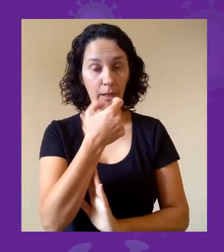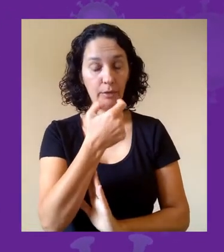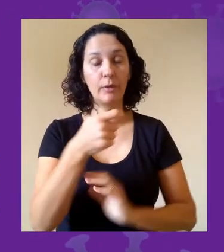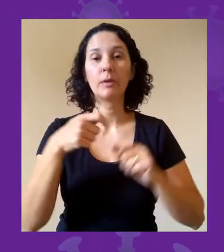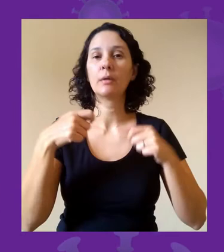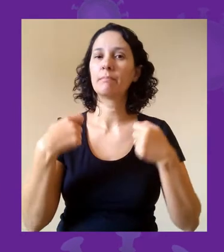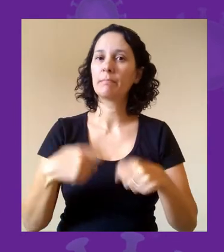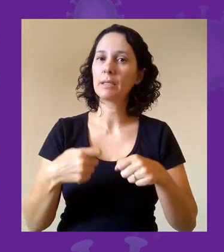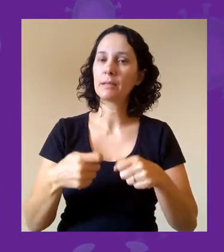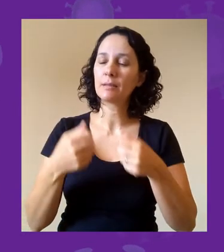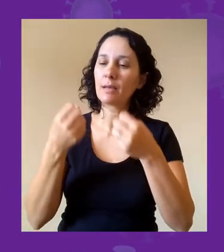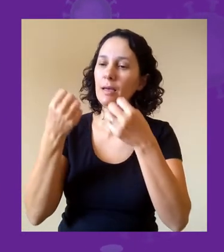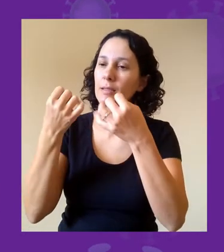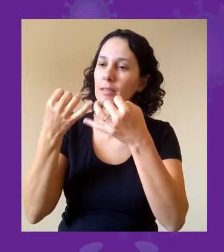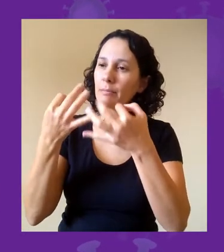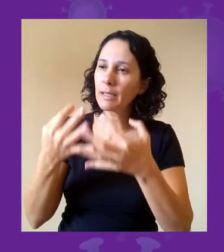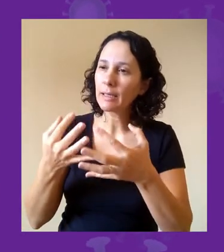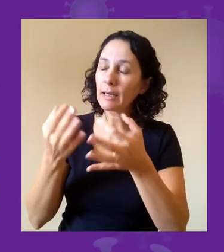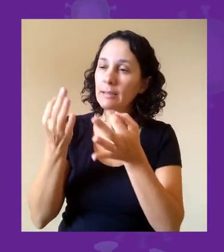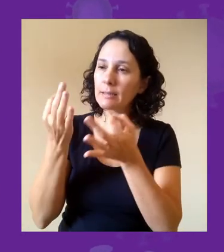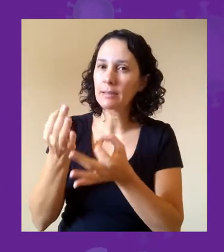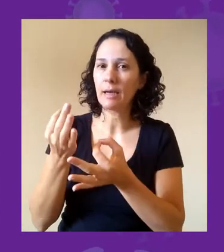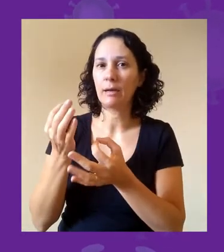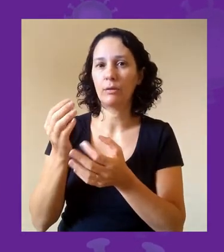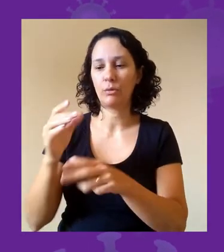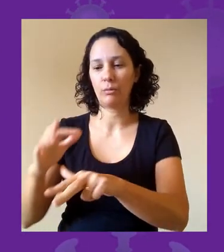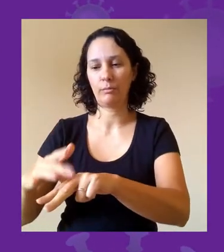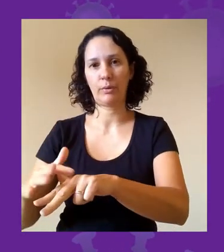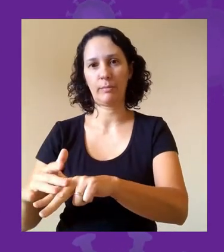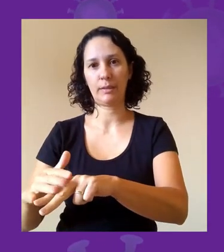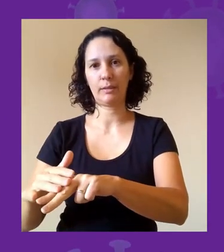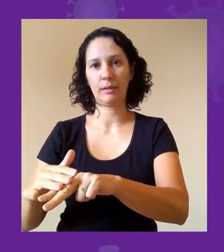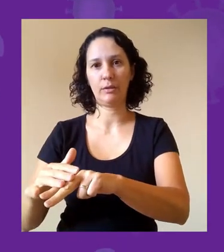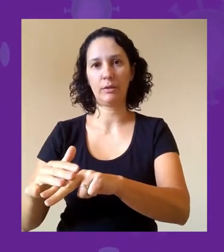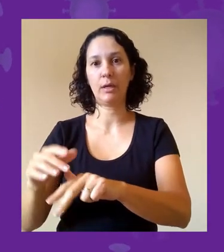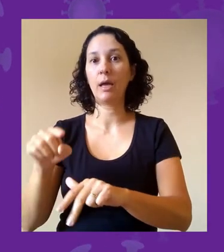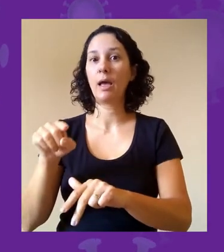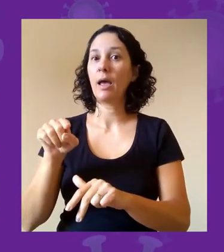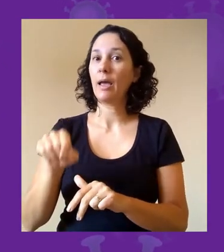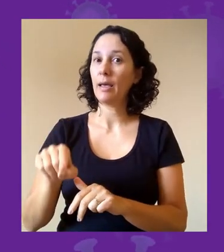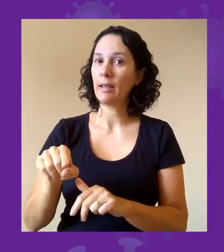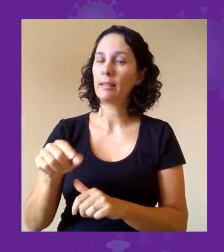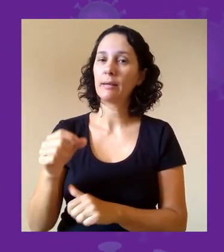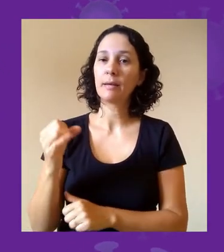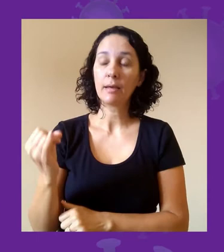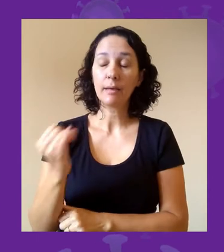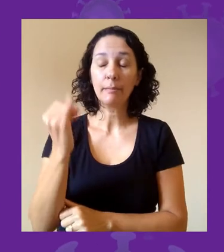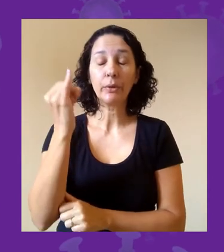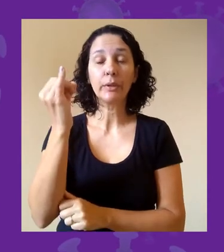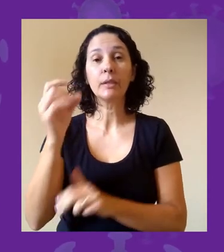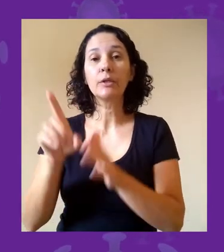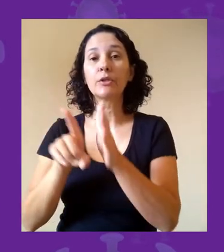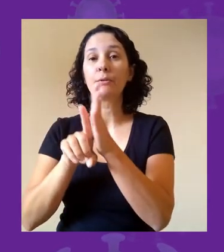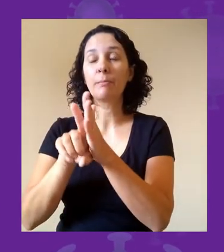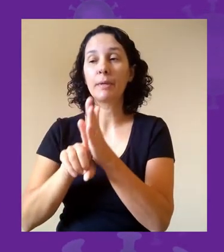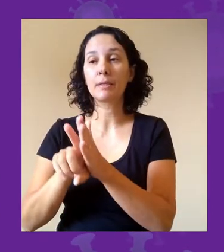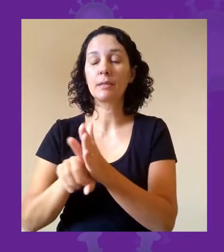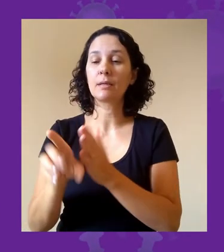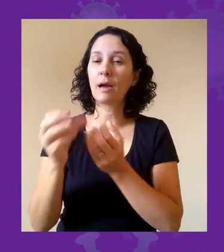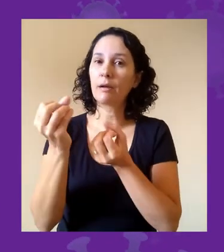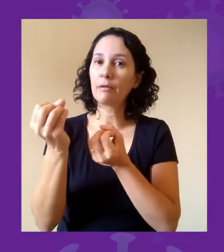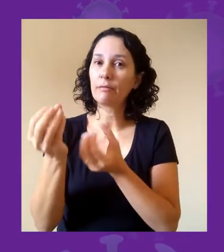quanto ao risco qualquer das situações em que o médico passar medicamento para paciente é